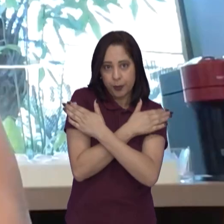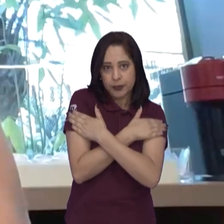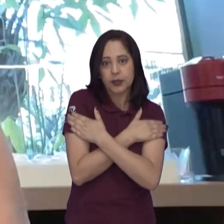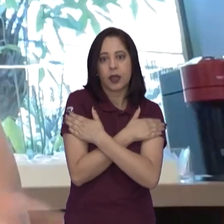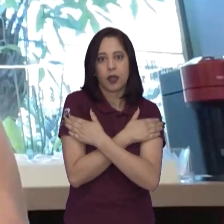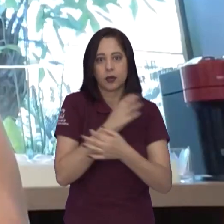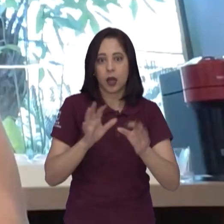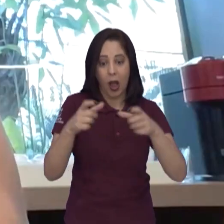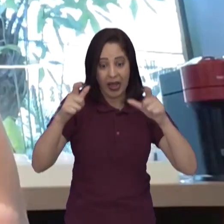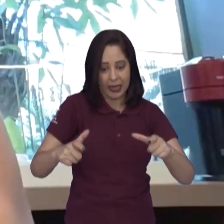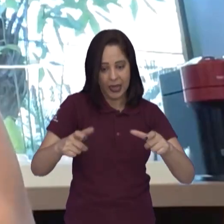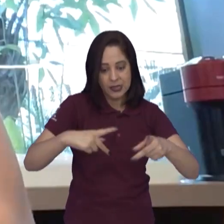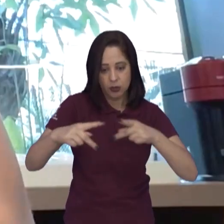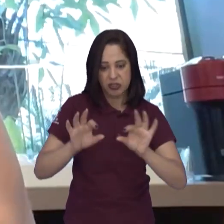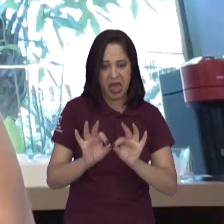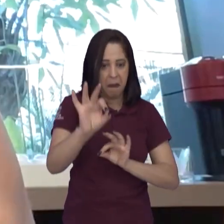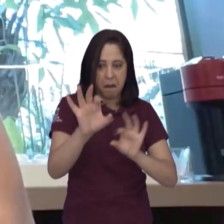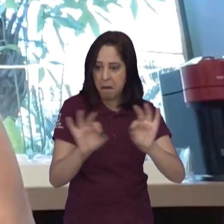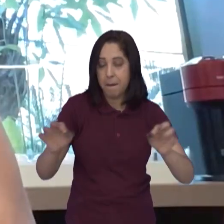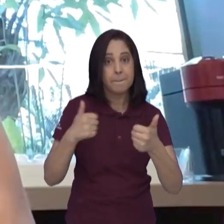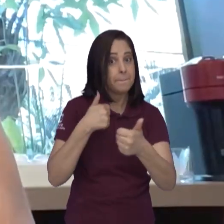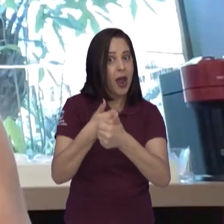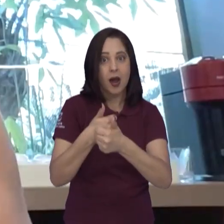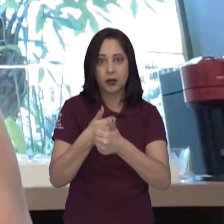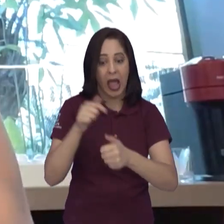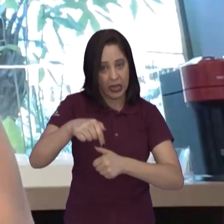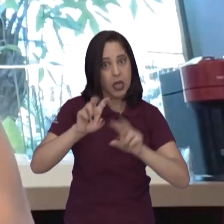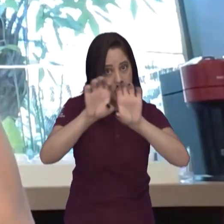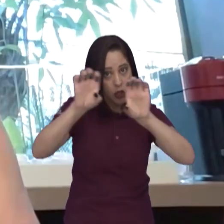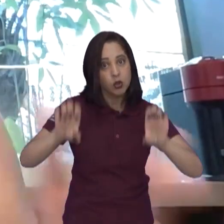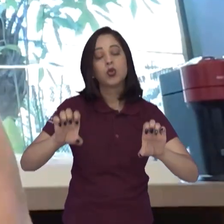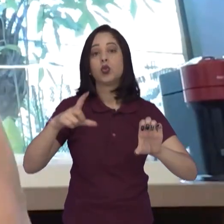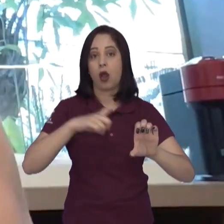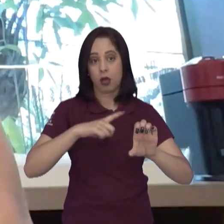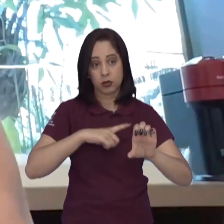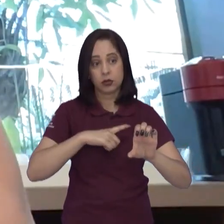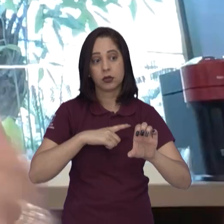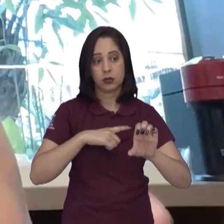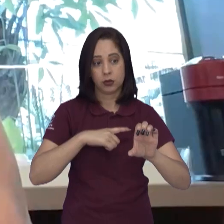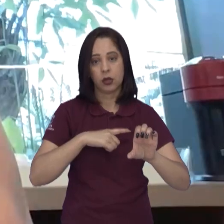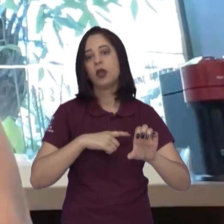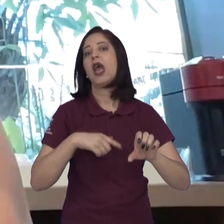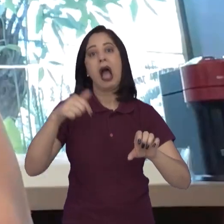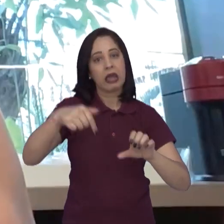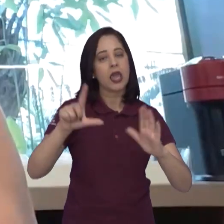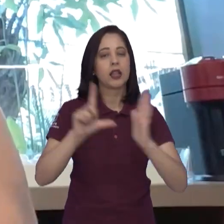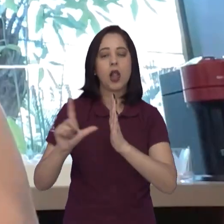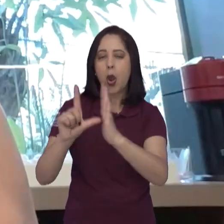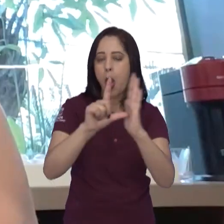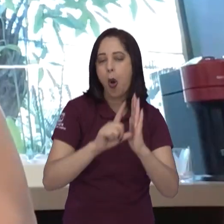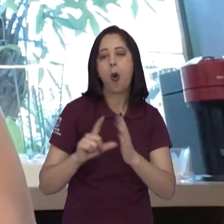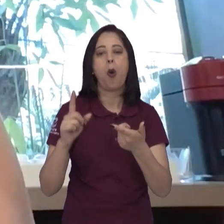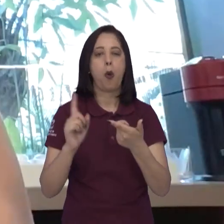uma infraestrutura e uma segurança que uma cidade grande não tem. Em contrapartida, eu tenho toda a parte de comércio, cultura